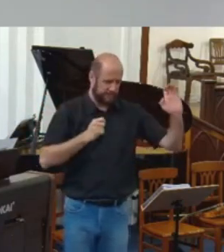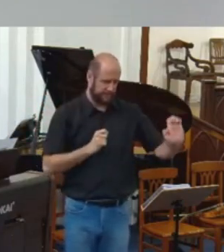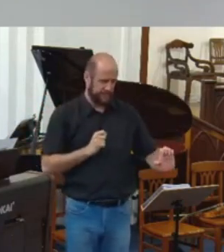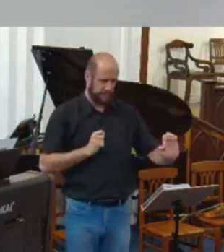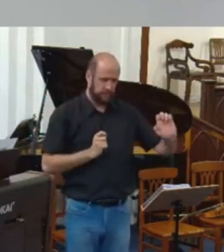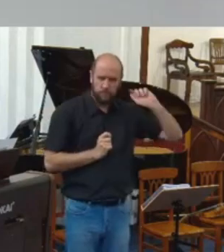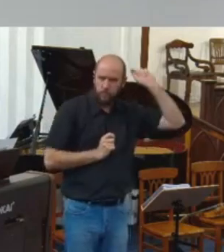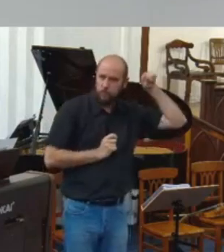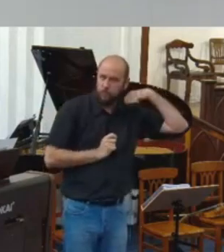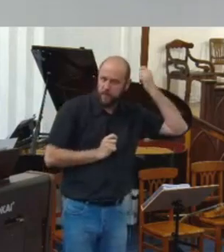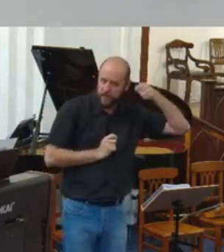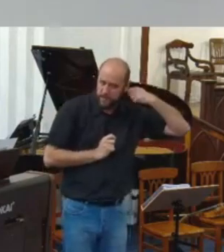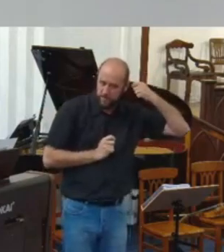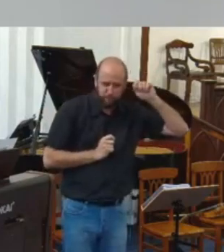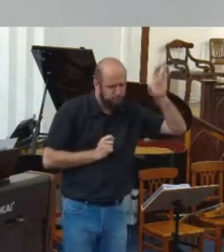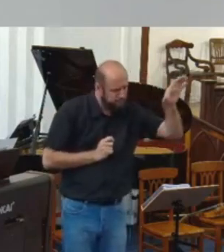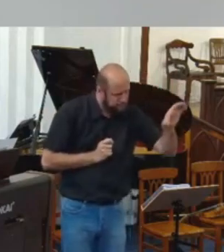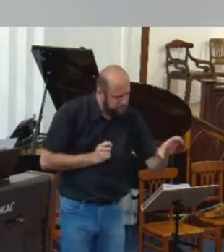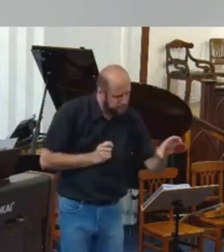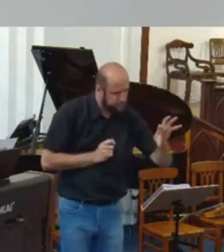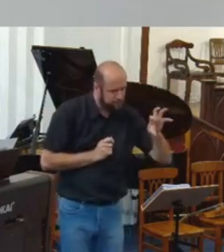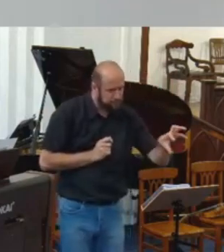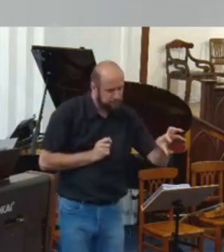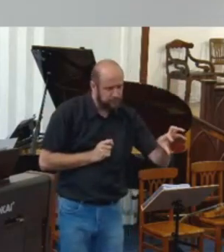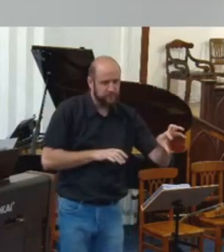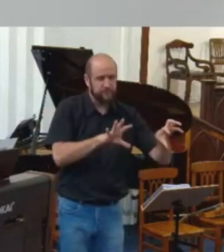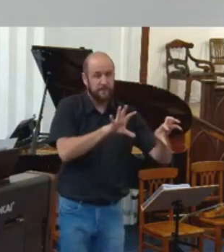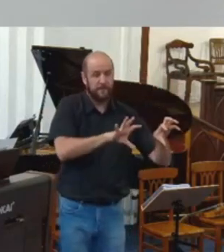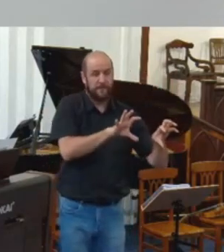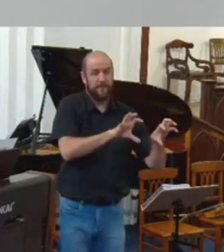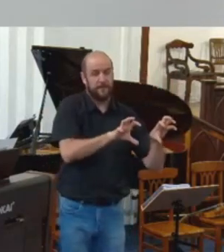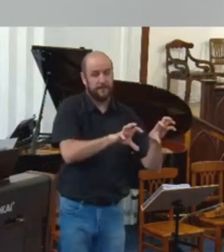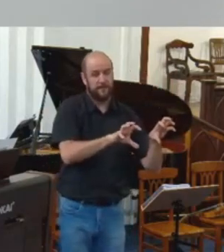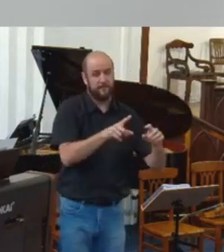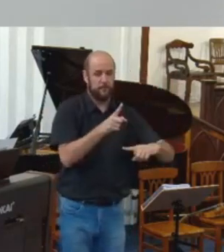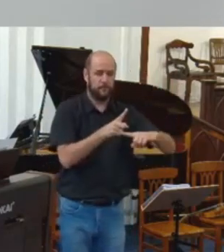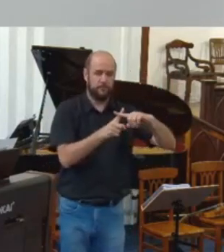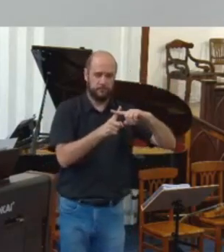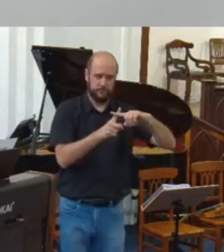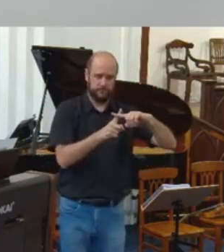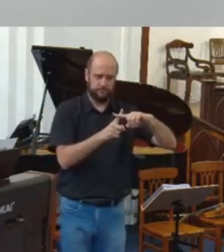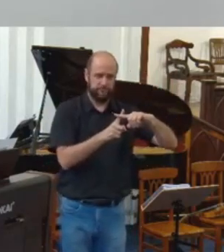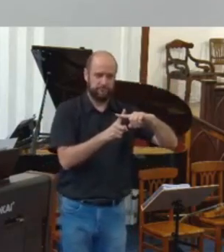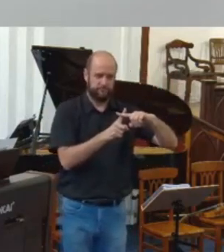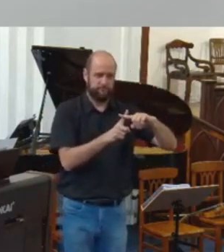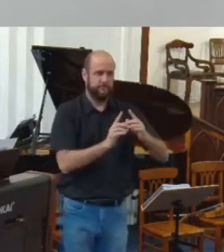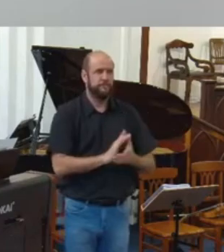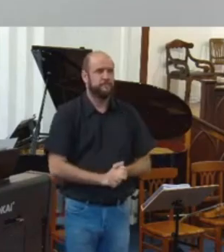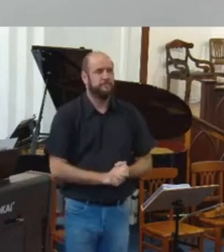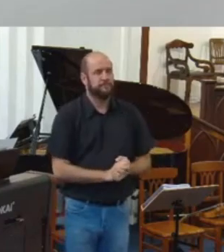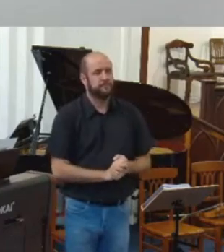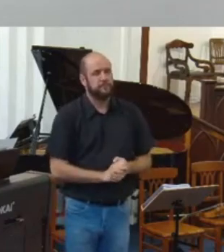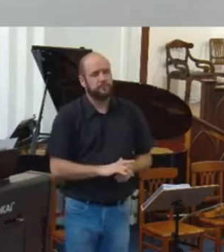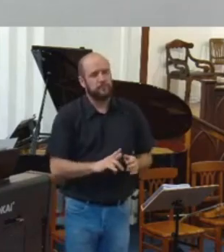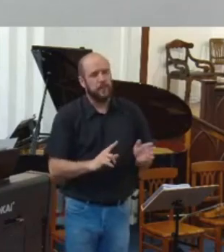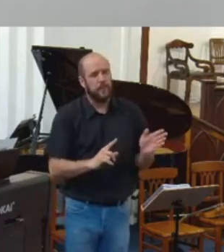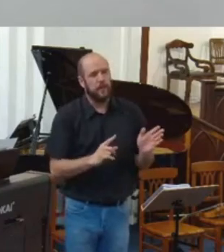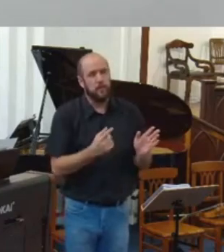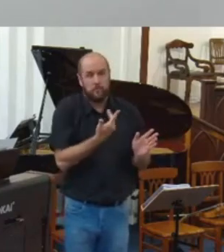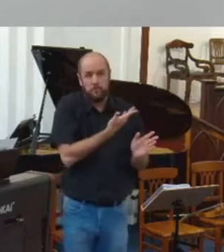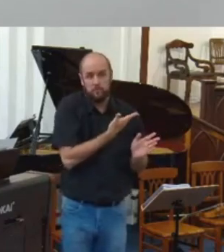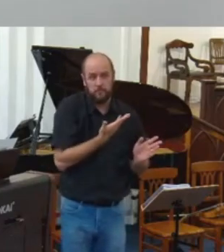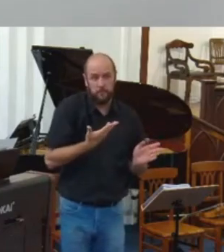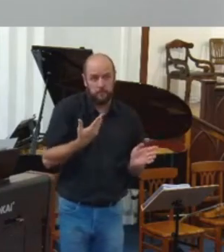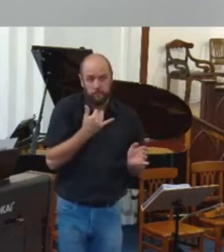ovelhinha, no lado esquerdo, e no lado direito da folha, desenhe a cruz. E por que o pastor gostaria que